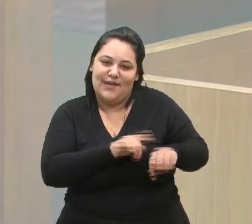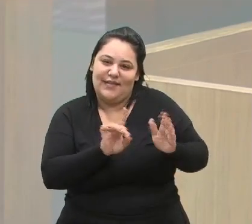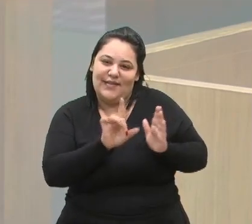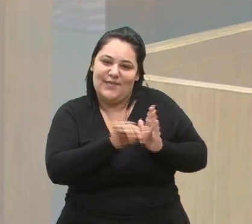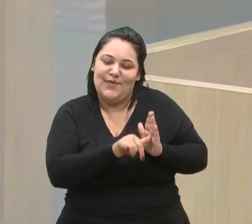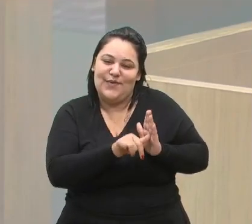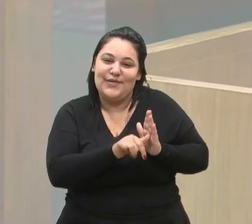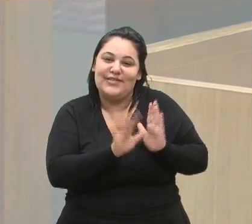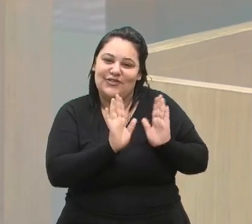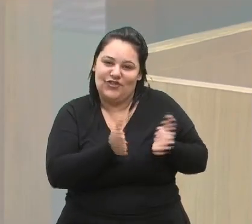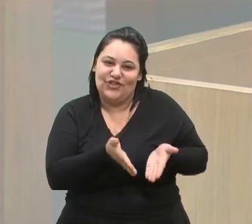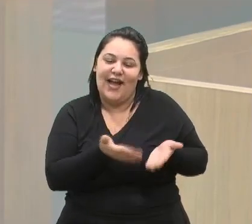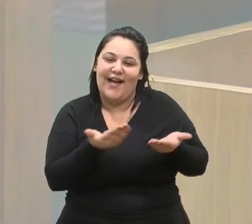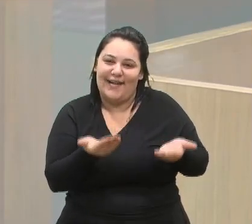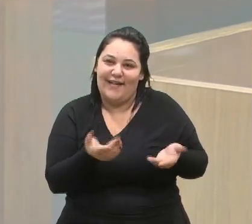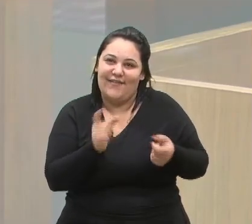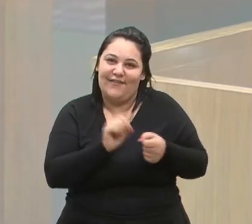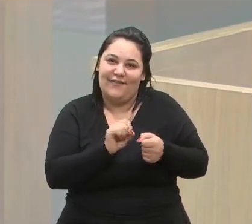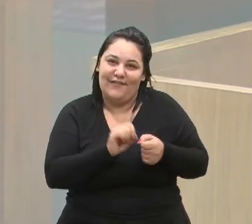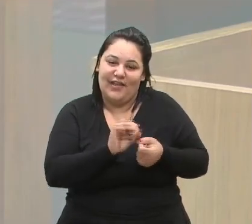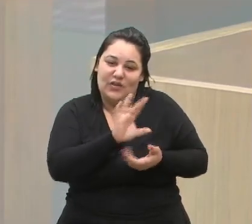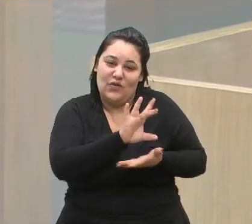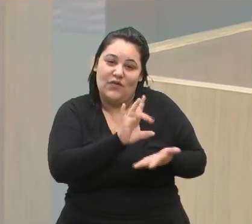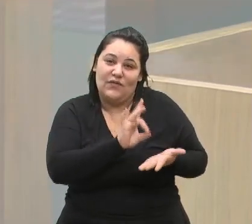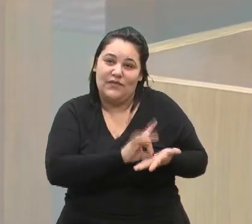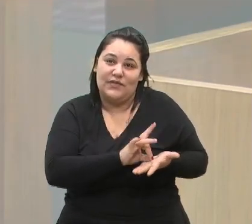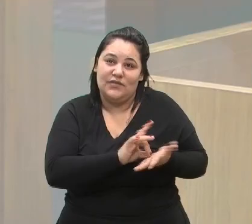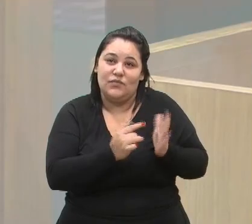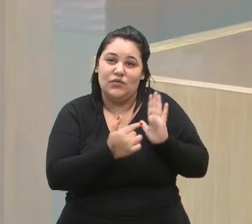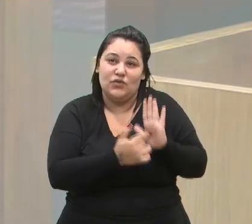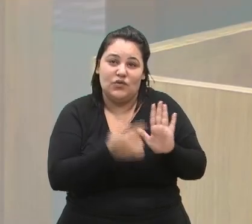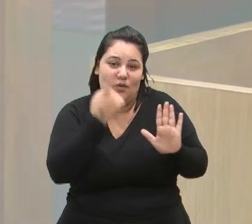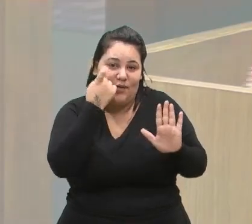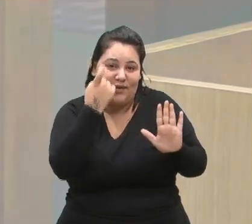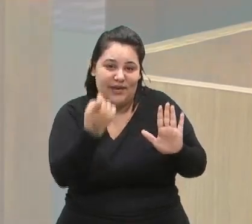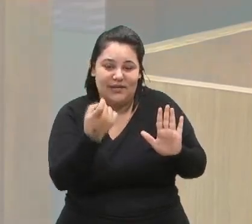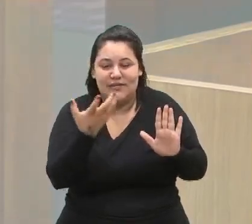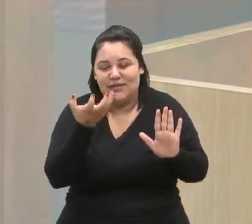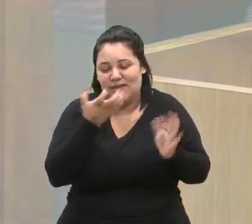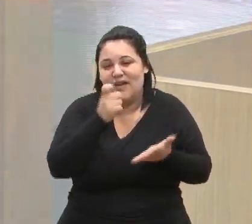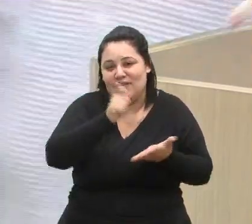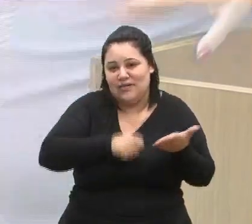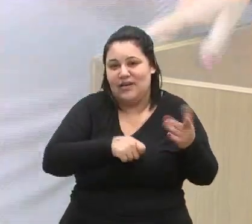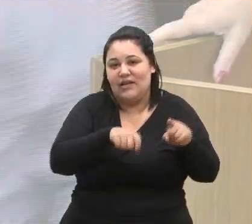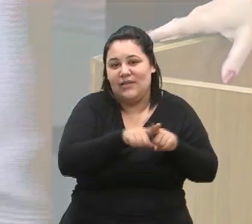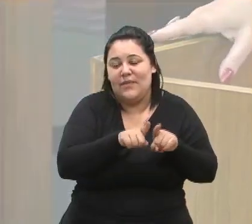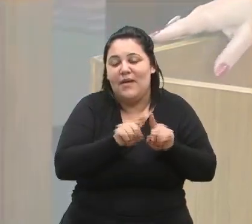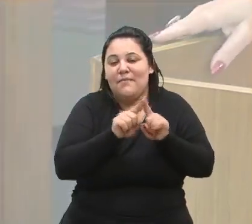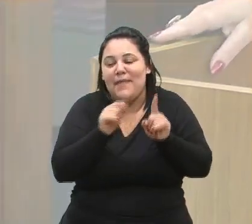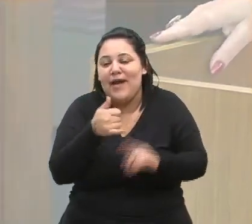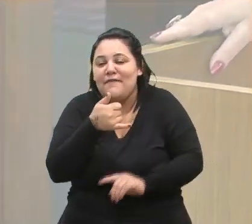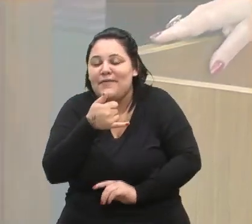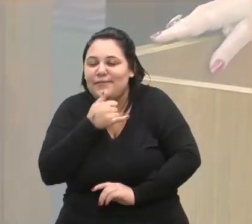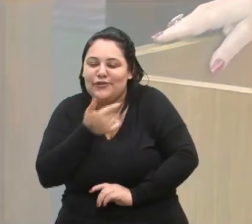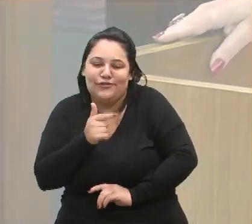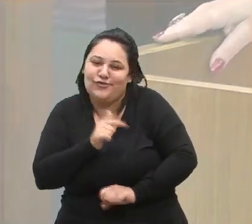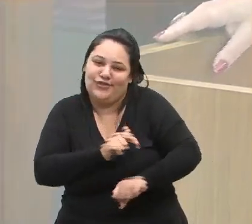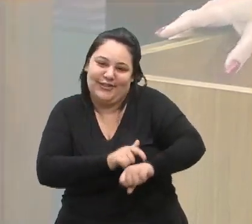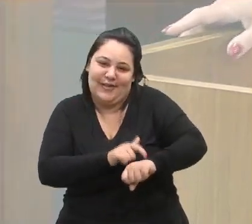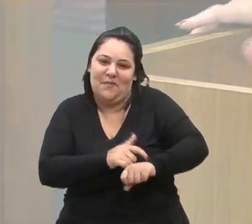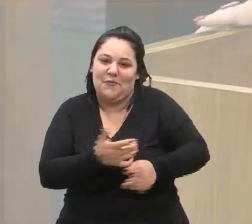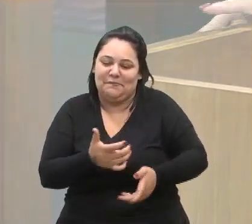já tinha protocolado, manifestou interesse de assinar essa moção, mas infelizmente não foi mais possível.